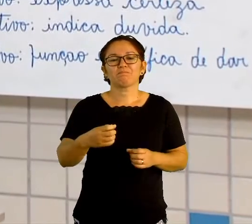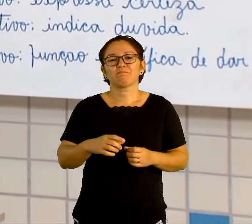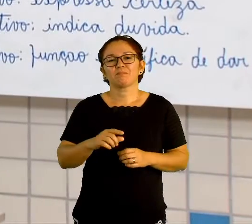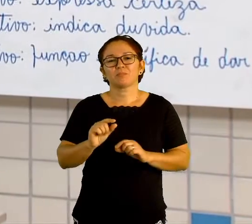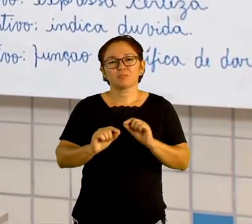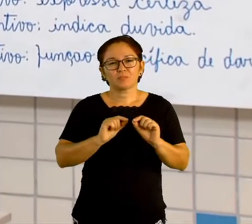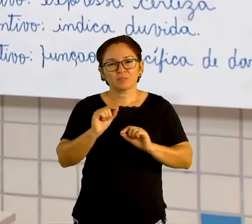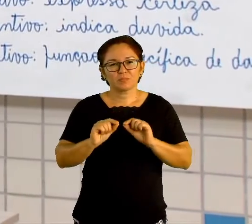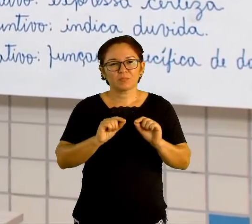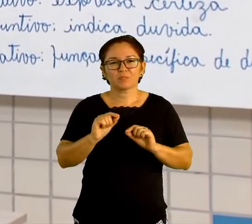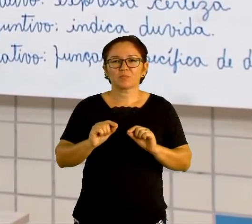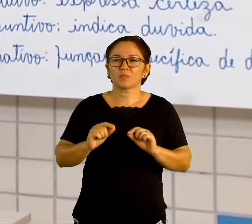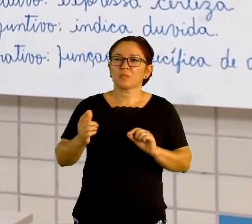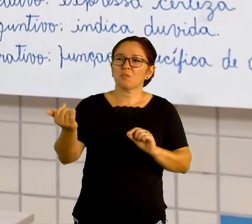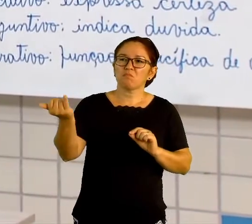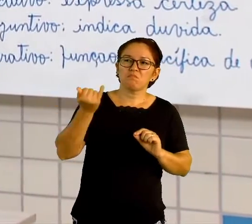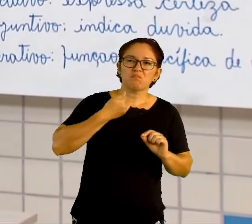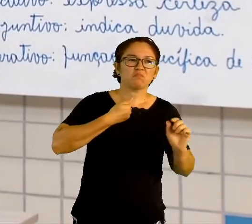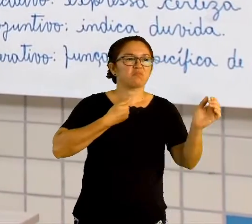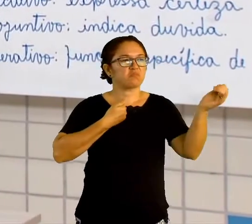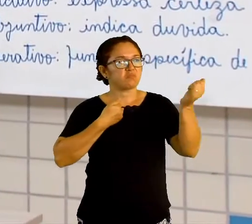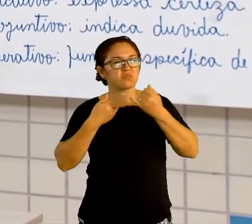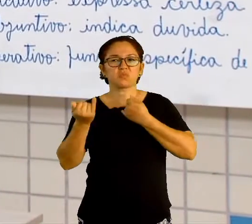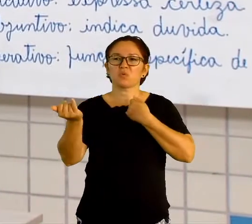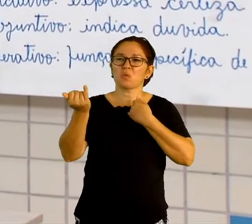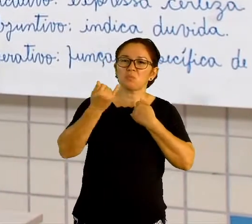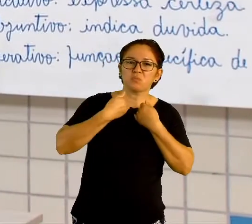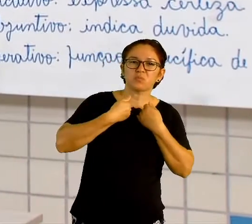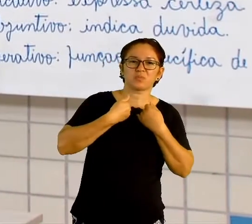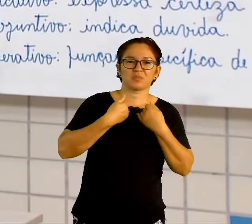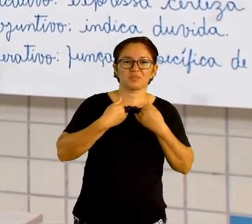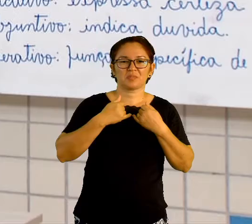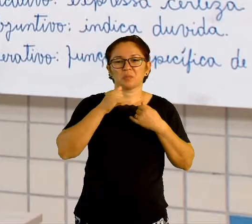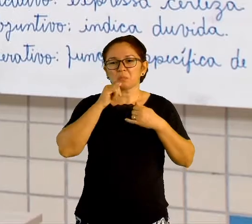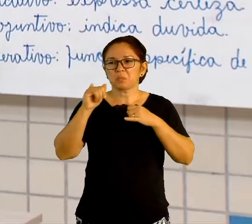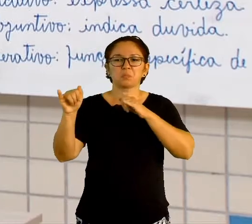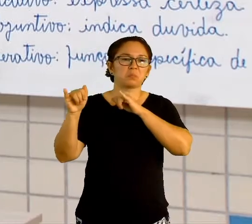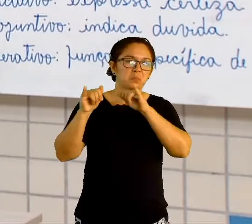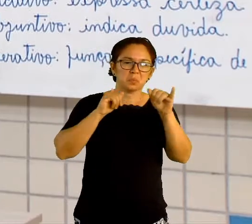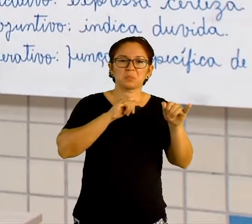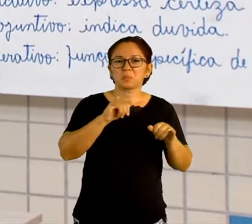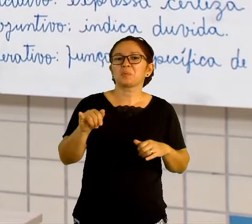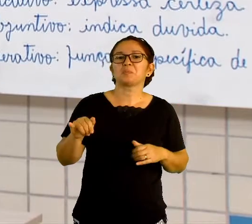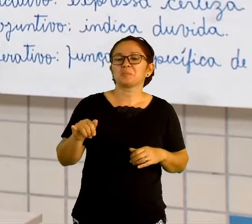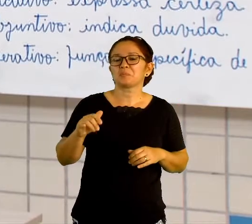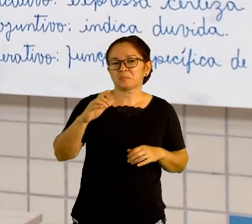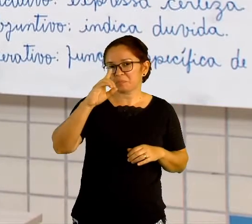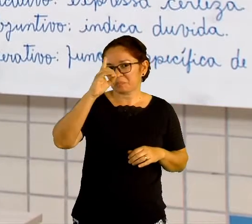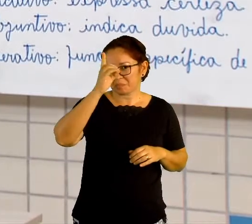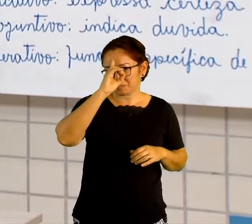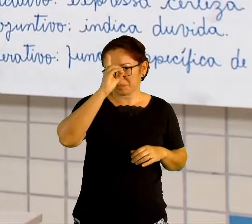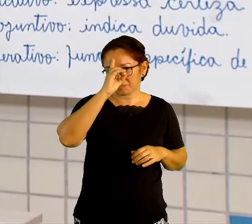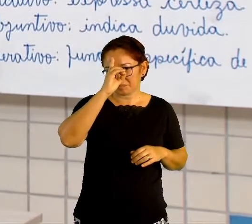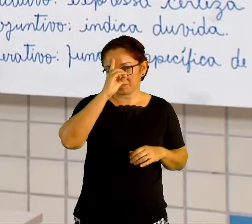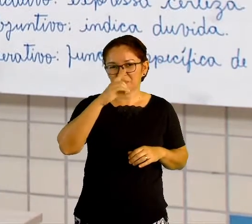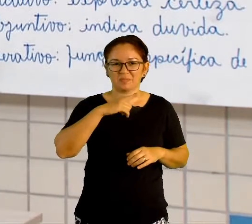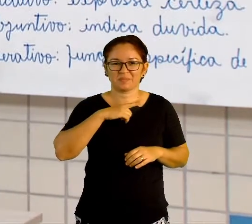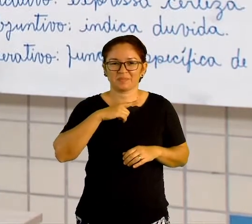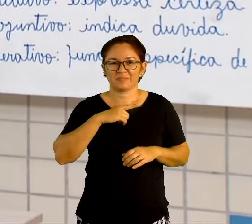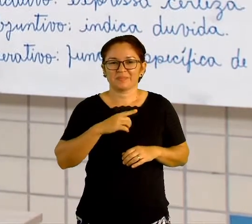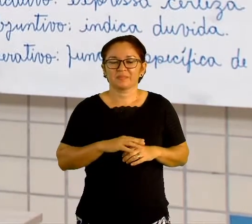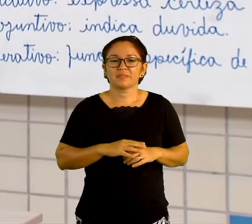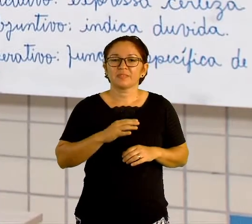gênero textual notícia ele é um gênero bastante lido, porque as pessoas têm necessidade de